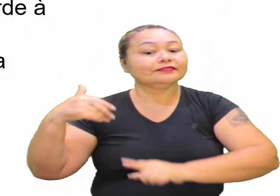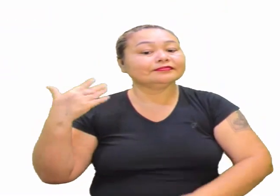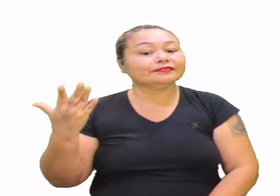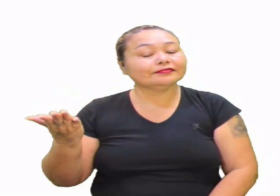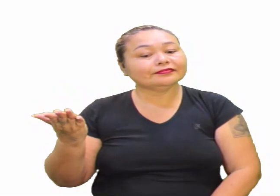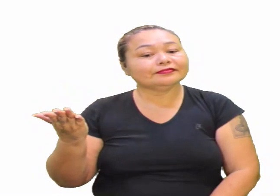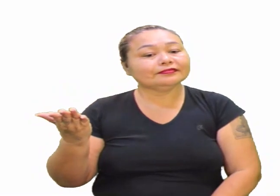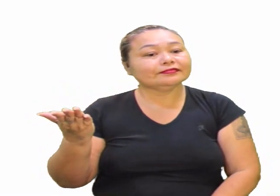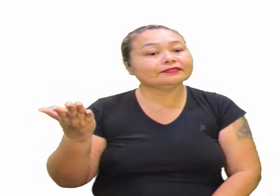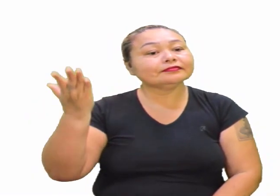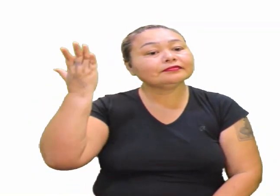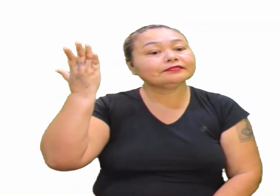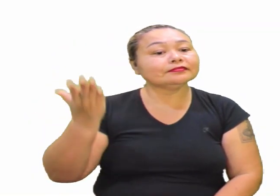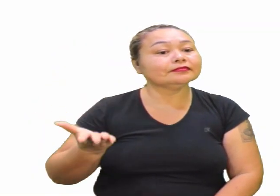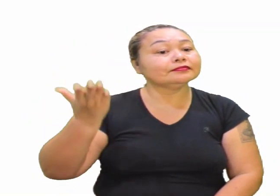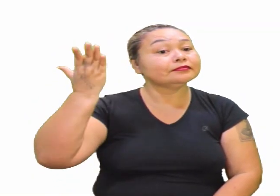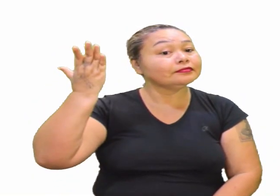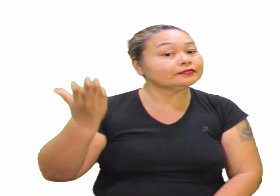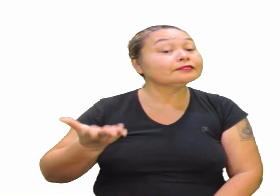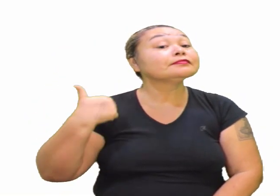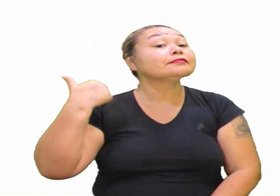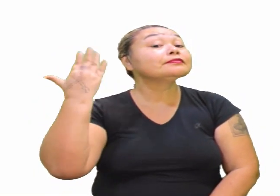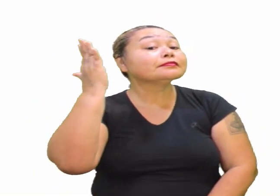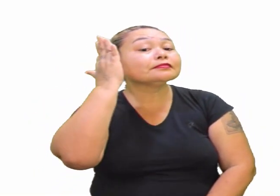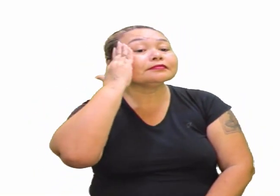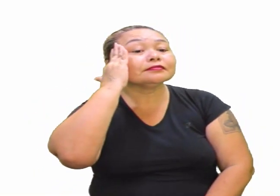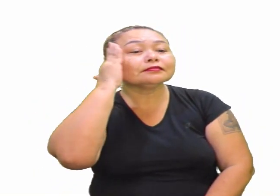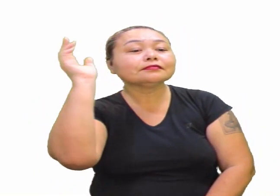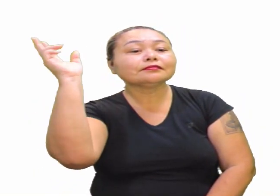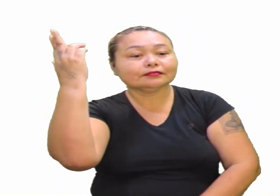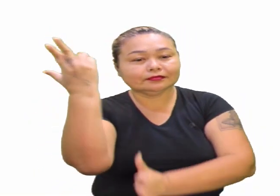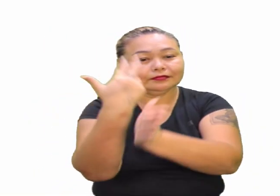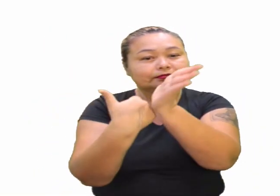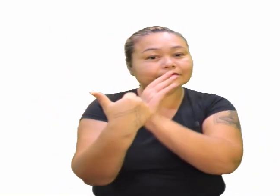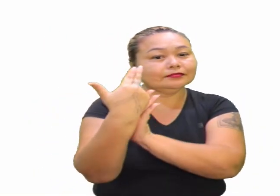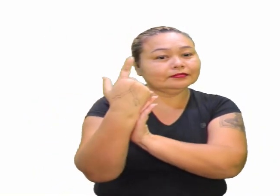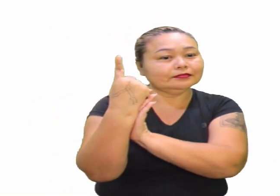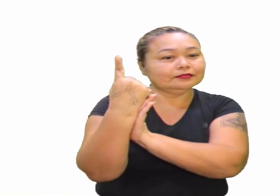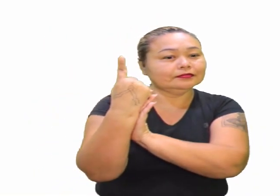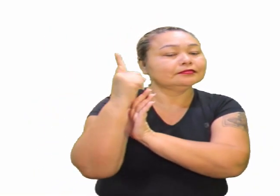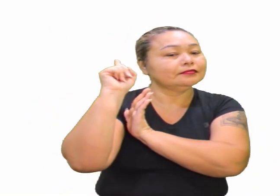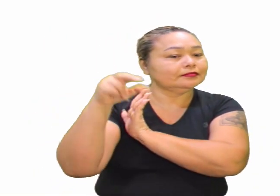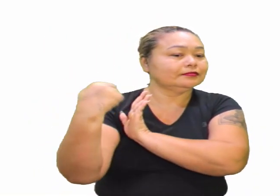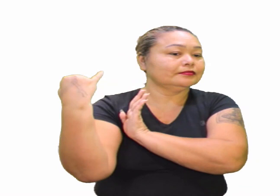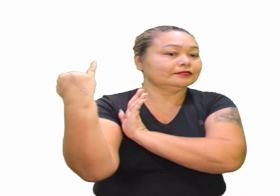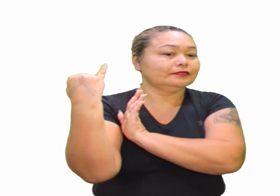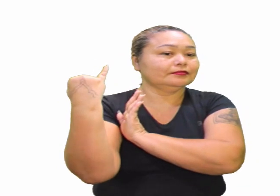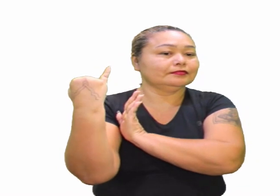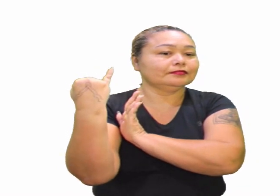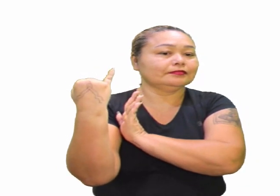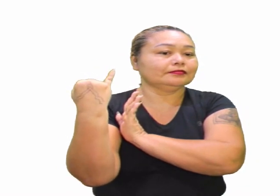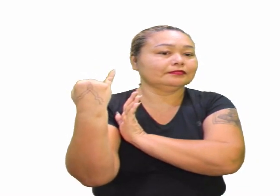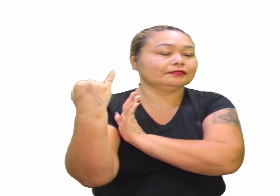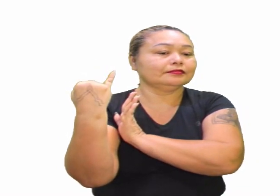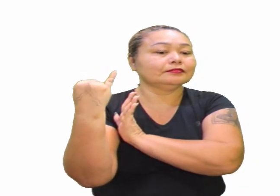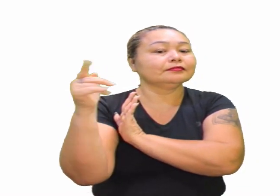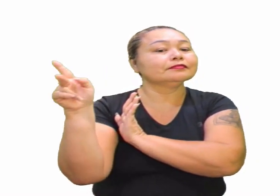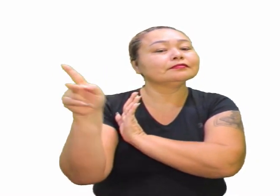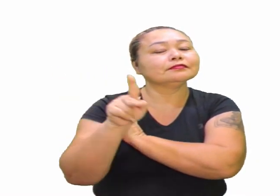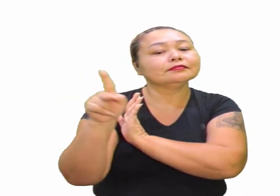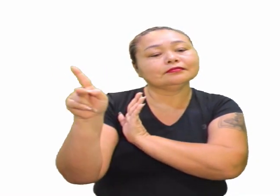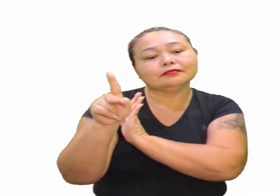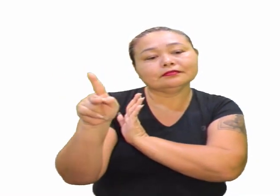galerinha. Vamos entender essa figura aí. Muito importante aqui, ó.